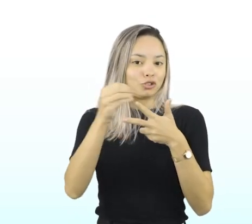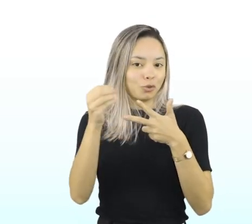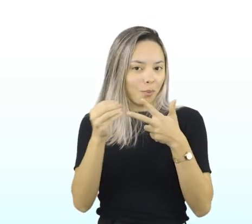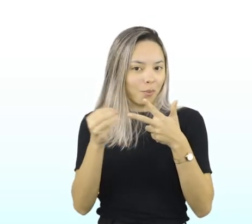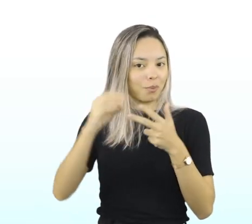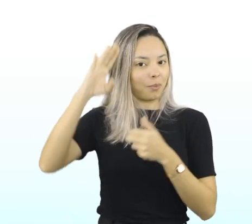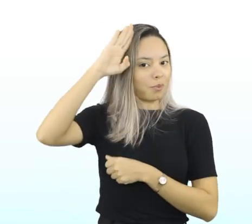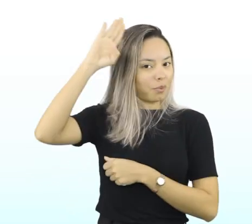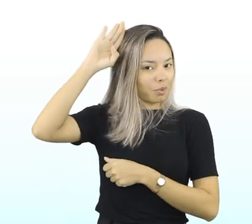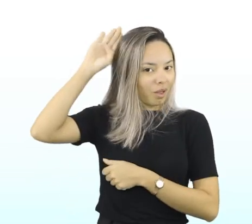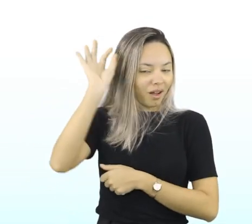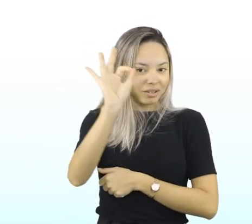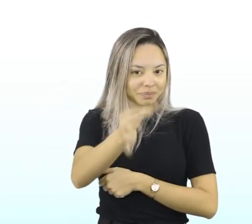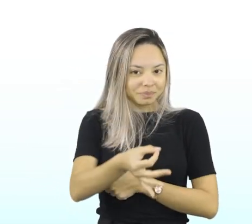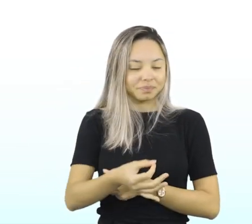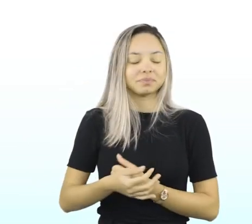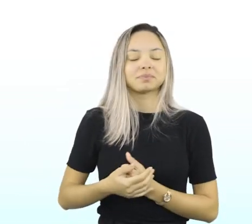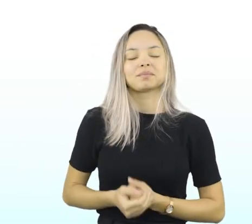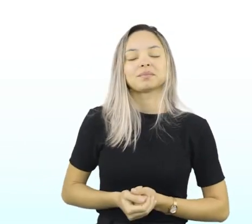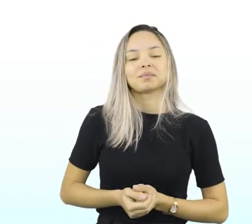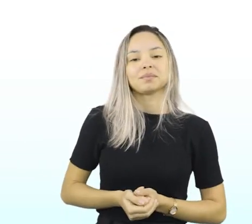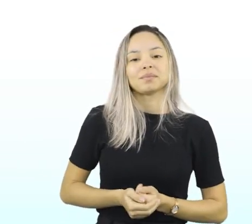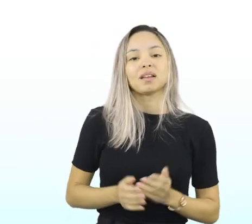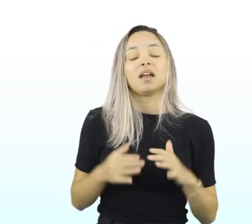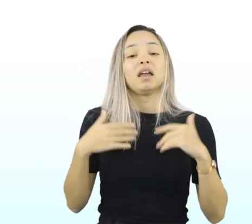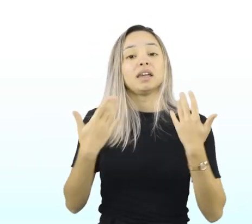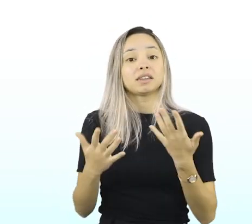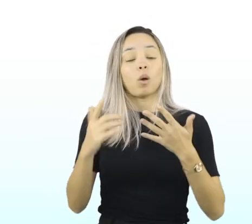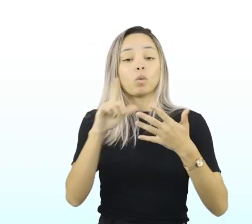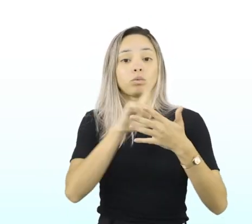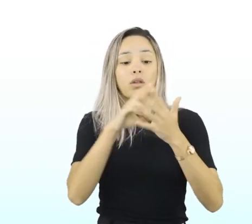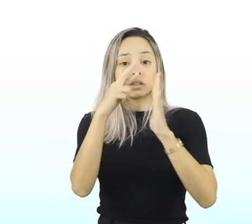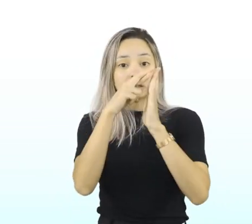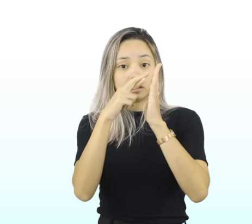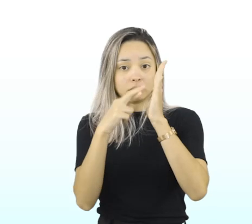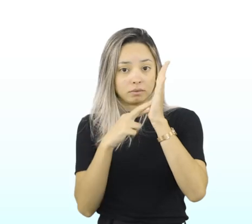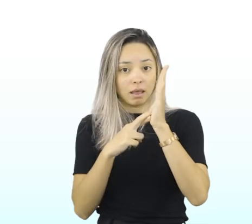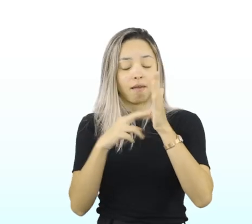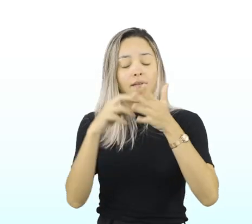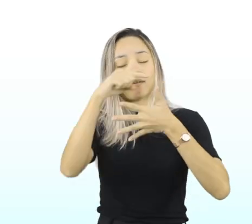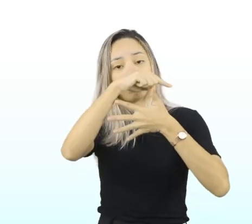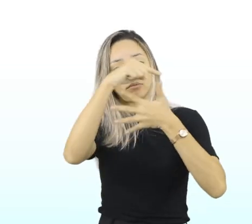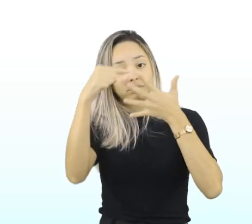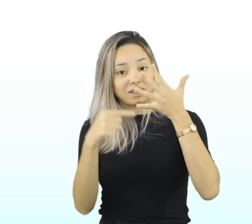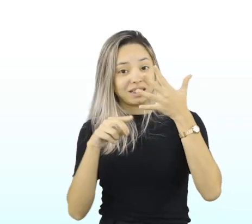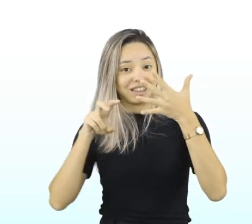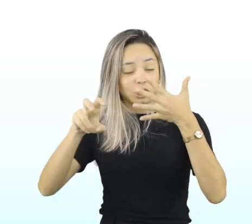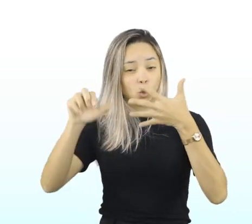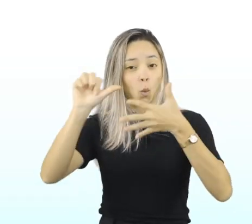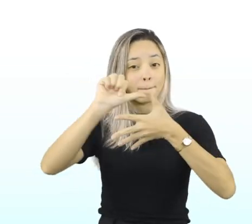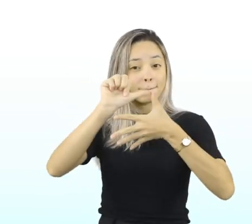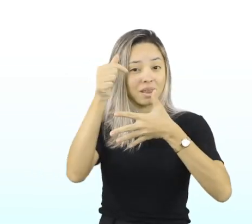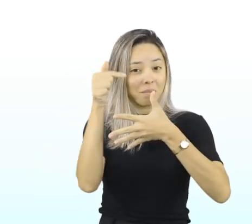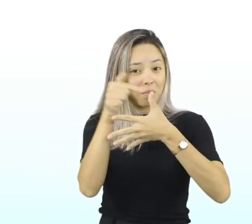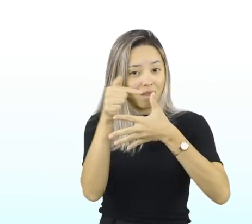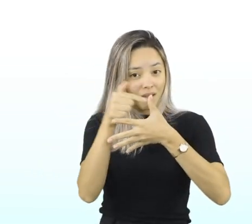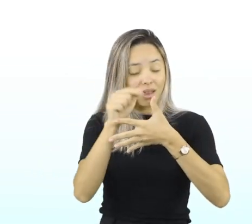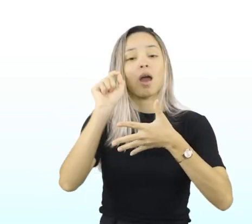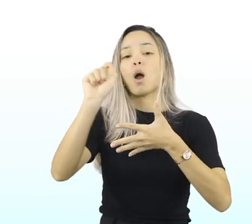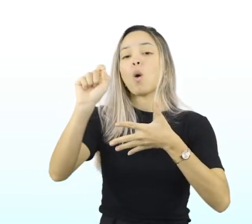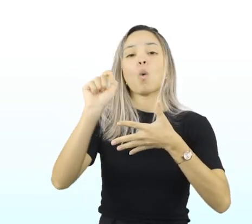vestibular, principalmente lá do Exame Nacional do Ensino Médio. Então vamos lá. As 5 competências. Primeira competência,